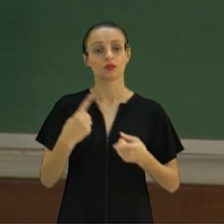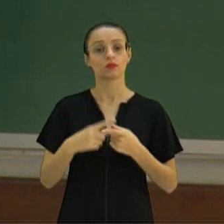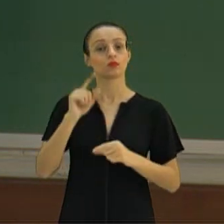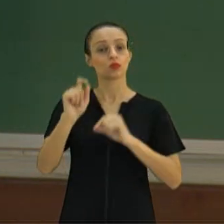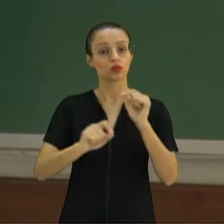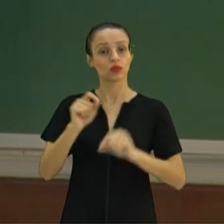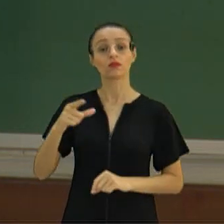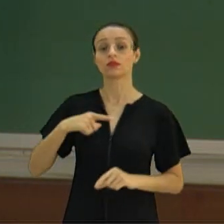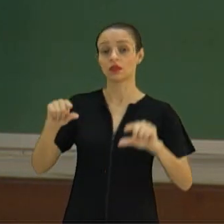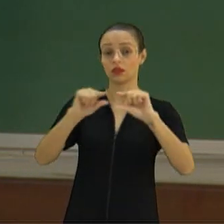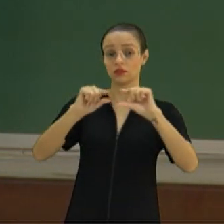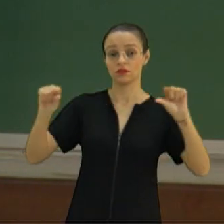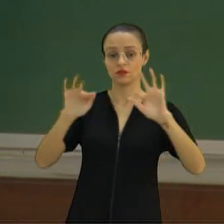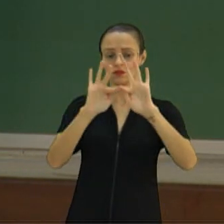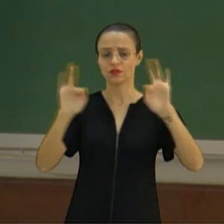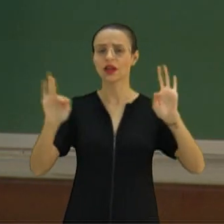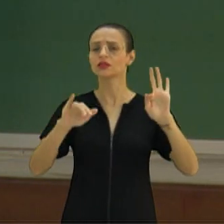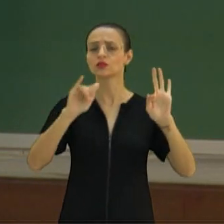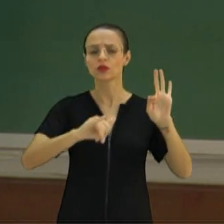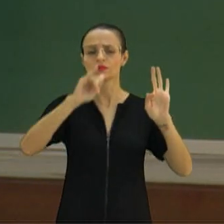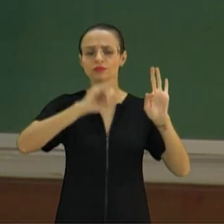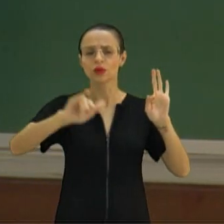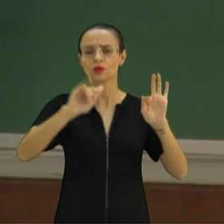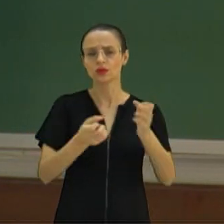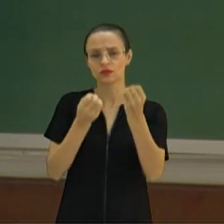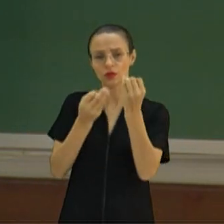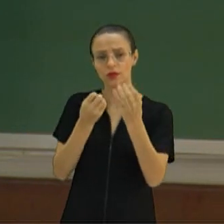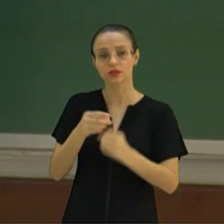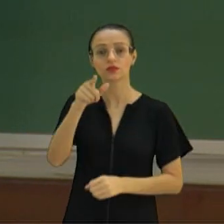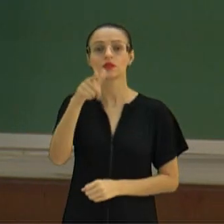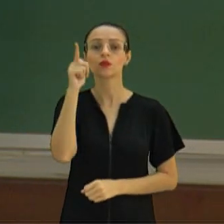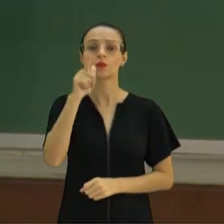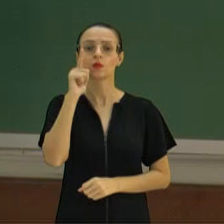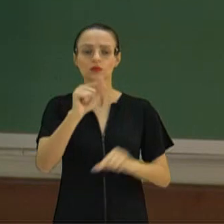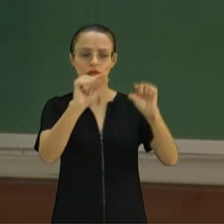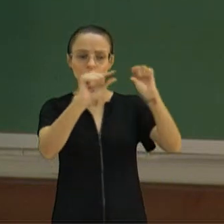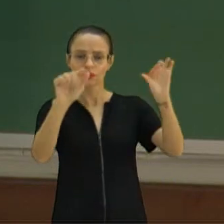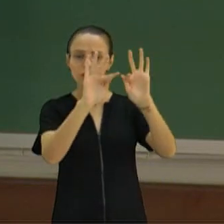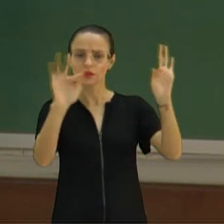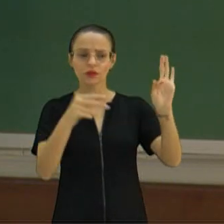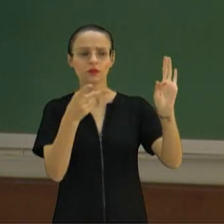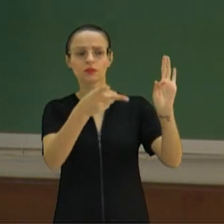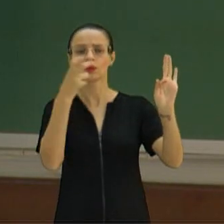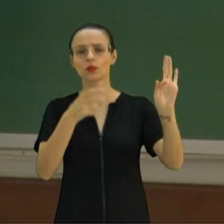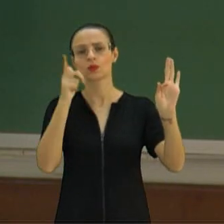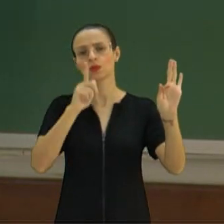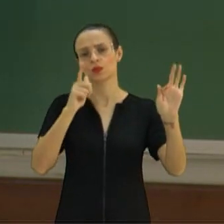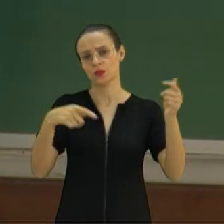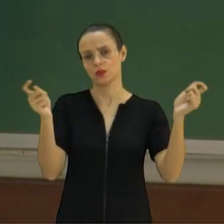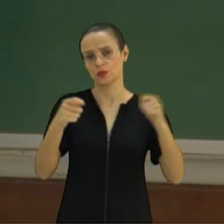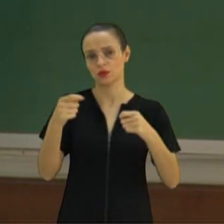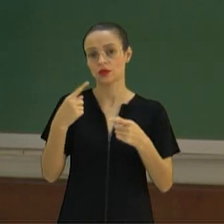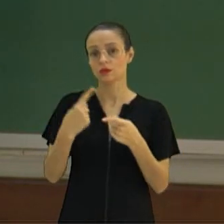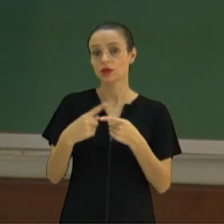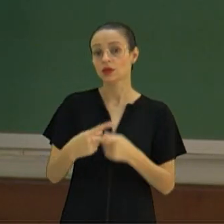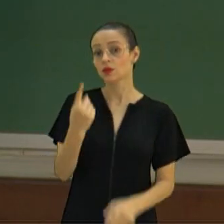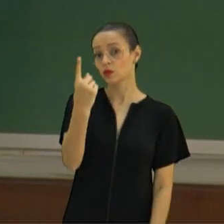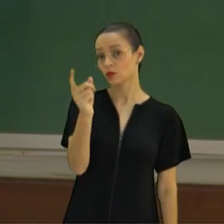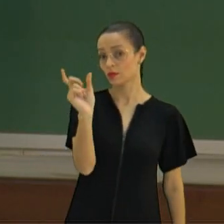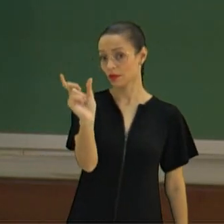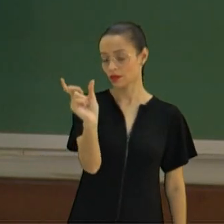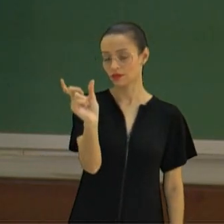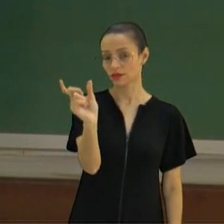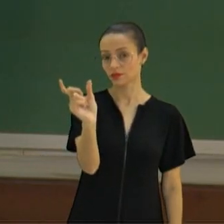uma mensagem, elas transmitem uma informação, você consegue extrair algum conteúdo, mesmo que seja de uma palavra.